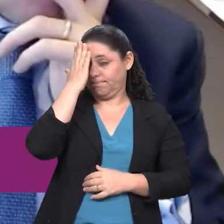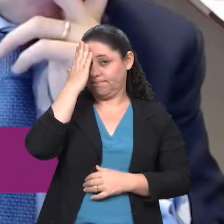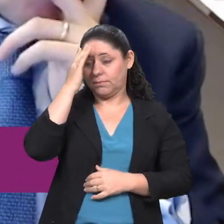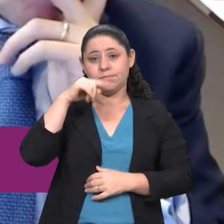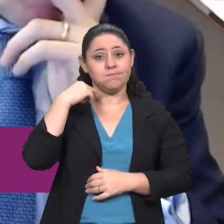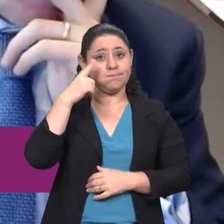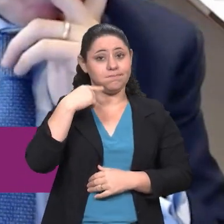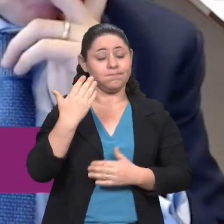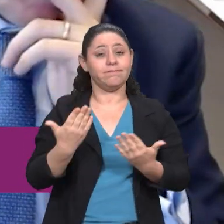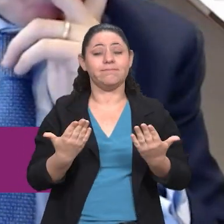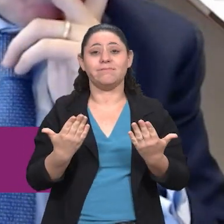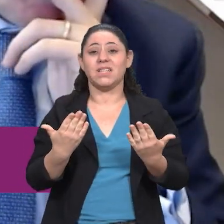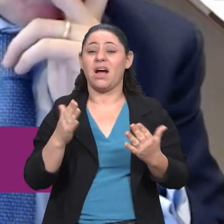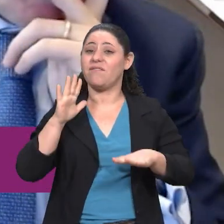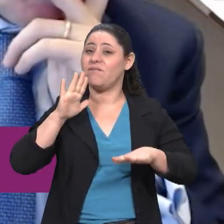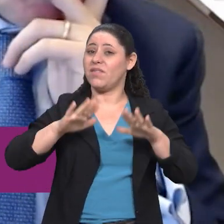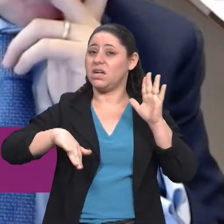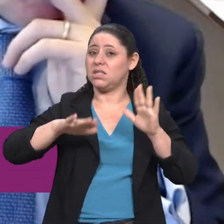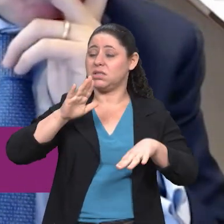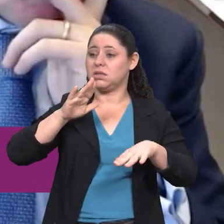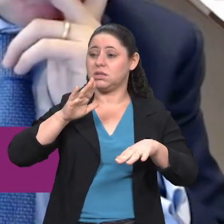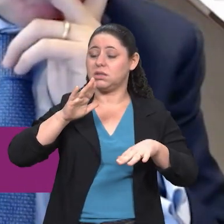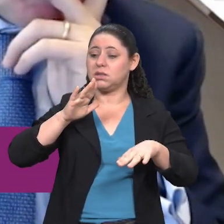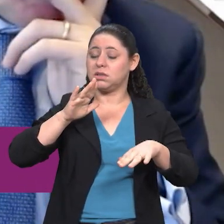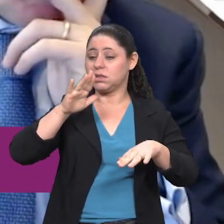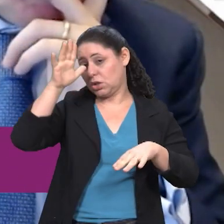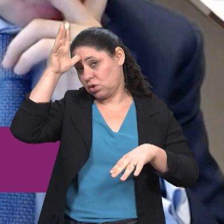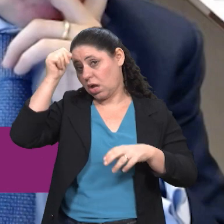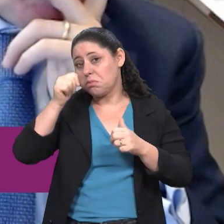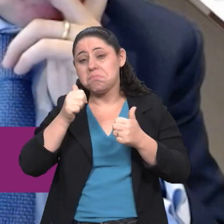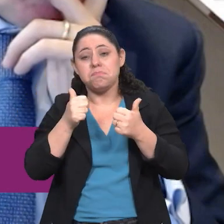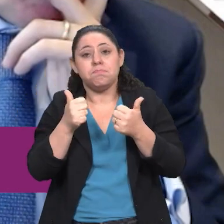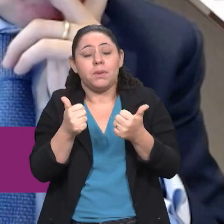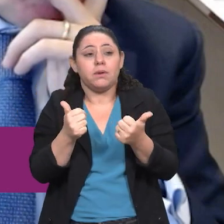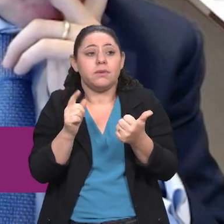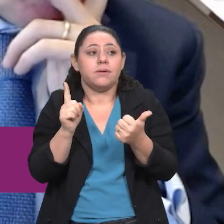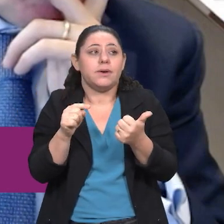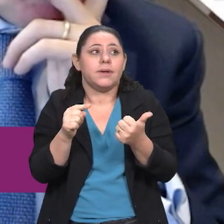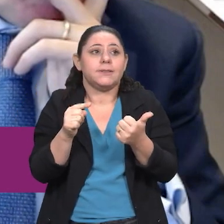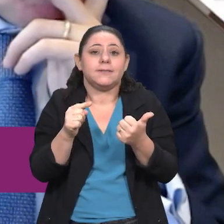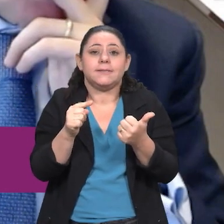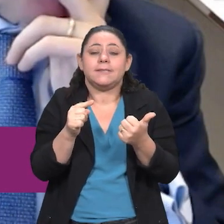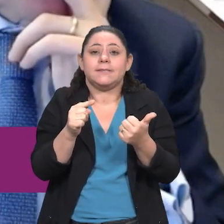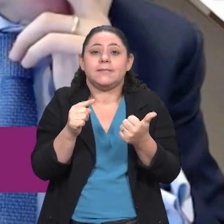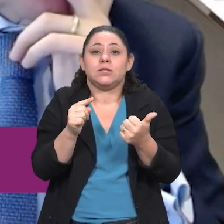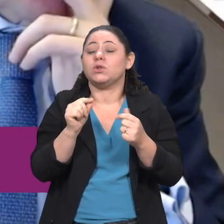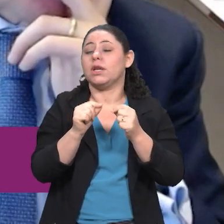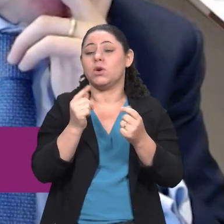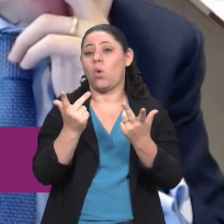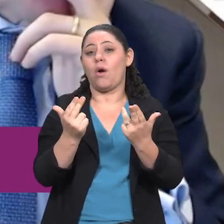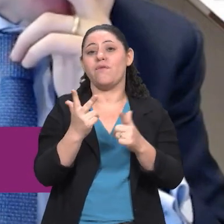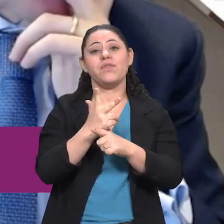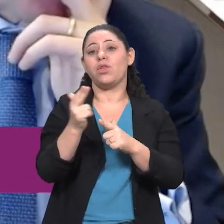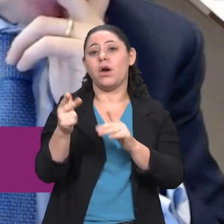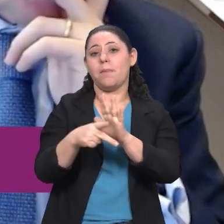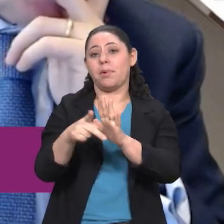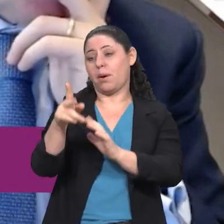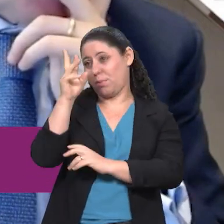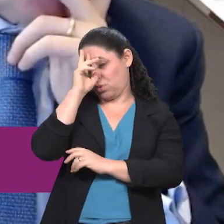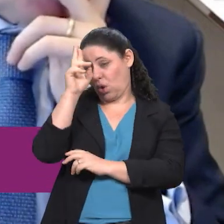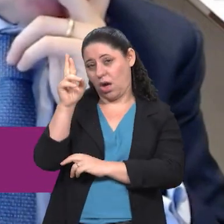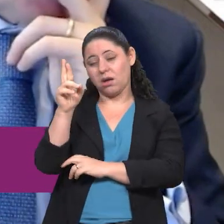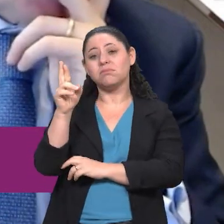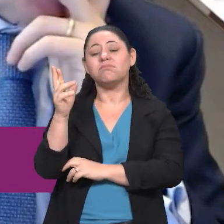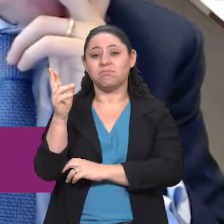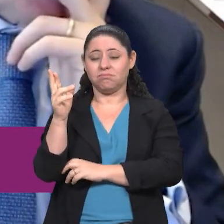advogados, às vezes um bom resultado já pode ser considerado uma causa ganha para o cliente. E como é que vocês